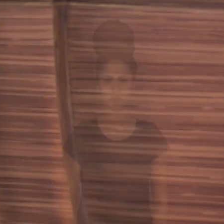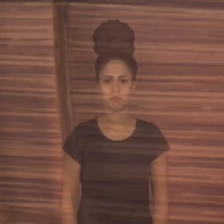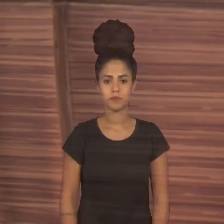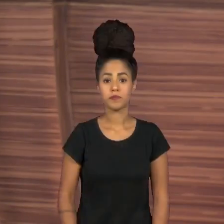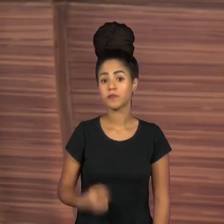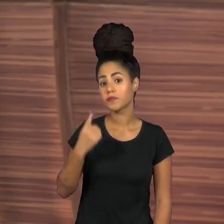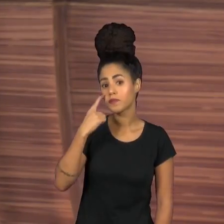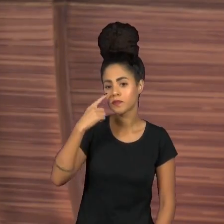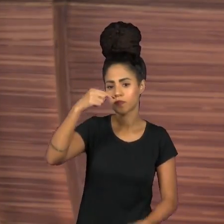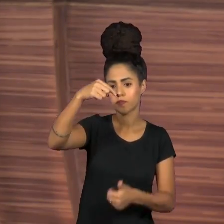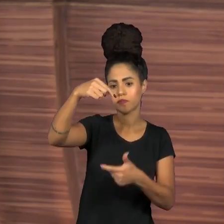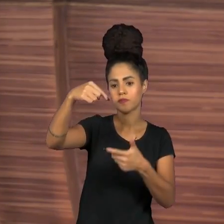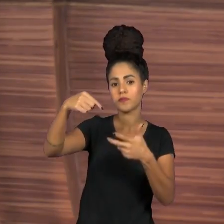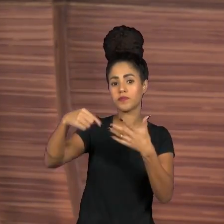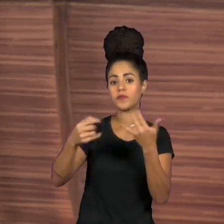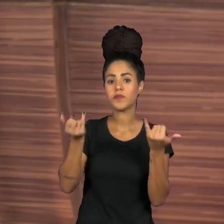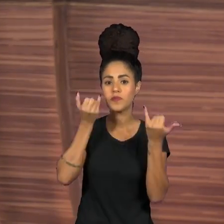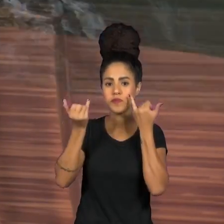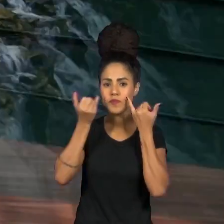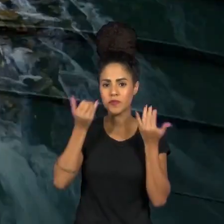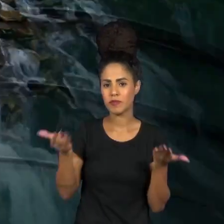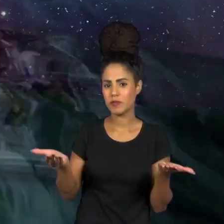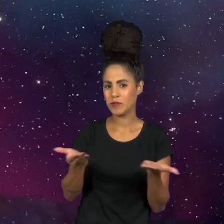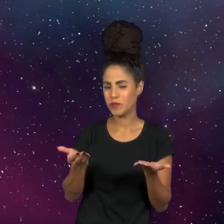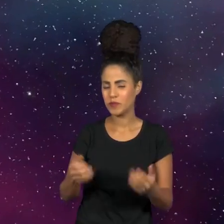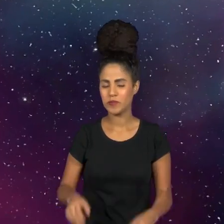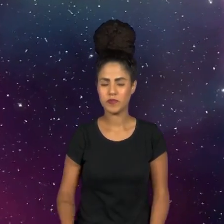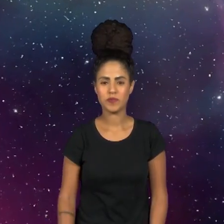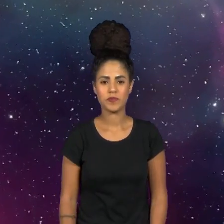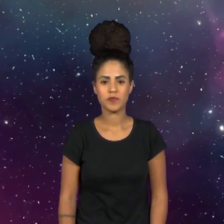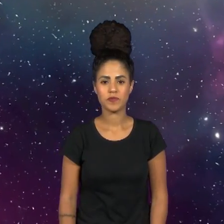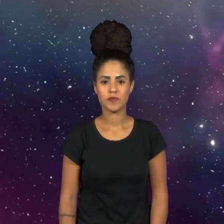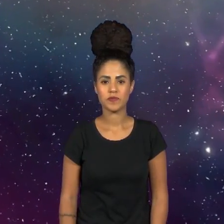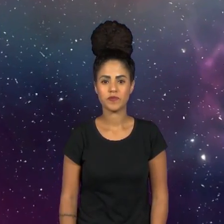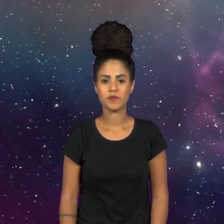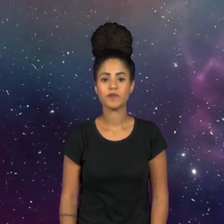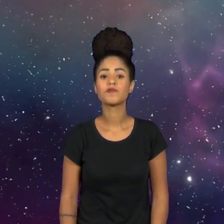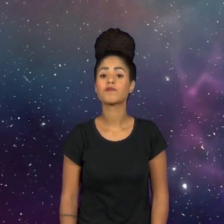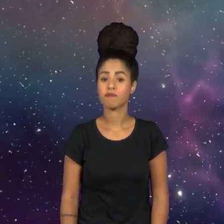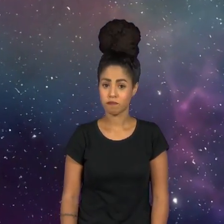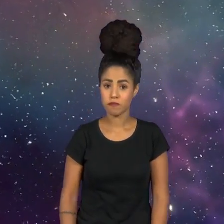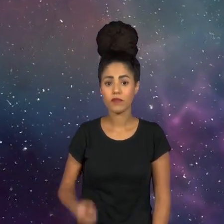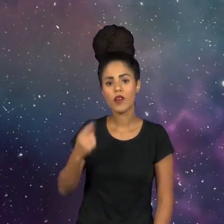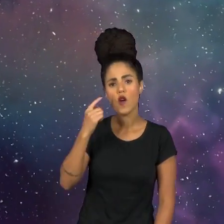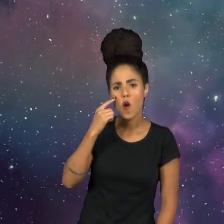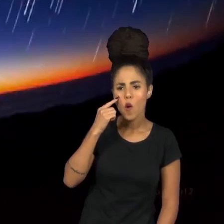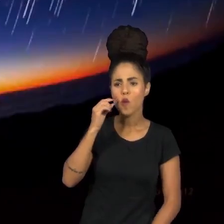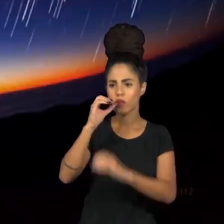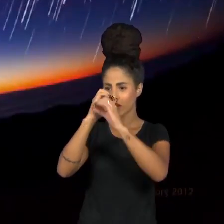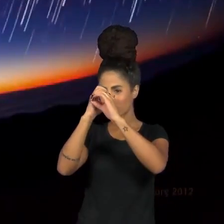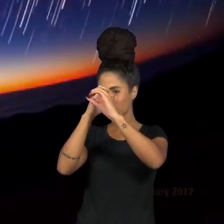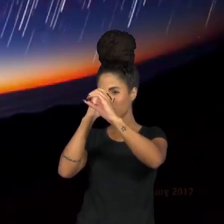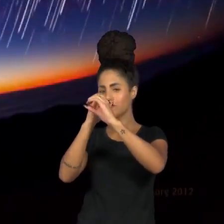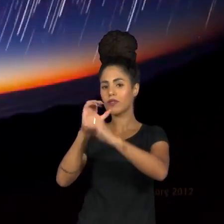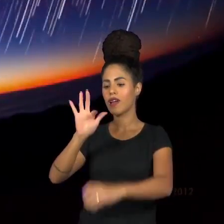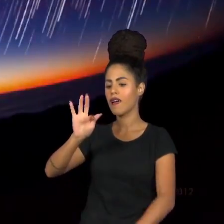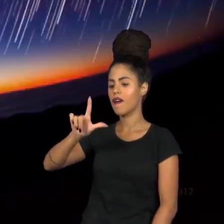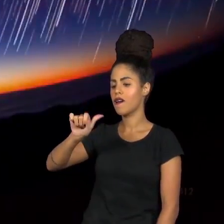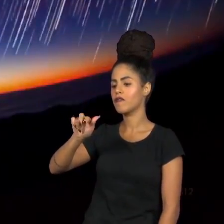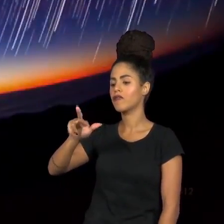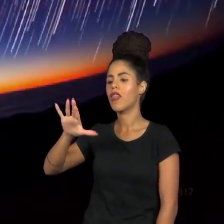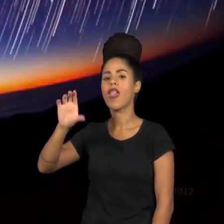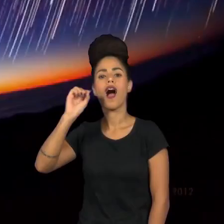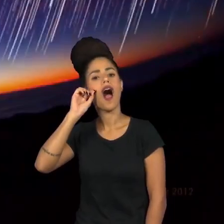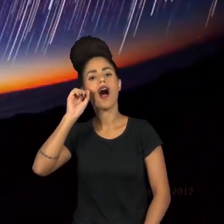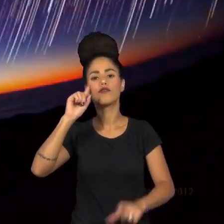Veja os destaques do programa de hoje. O astrofísico Flávio Alarsa analisa as imagens